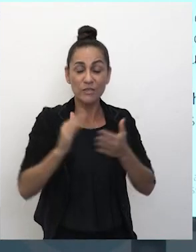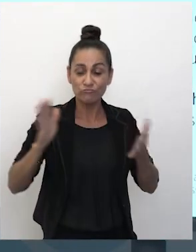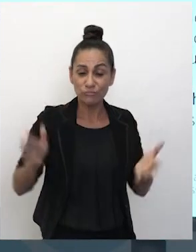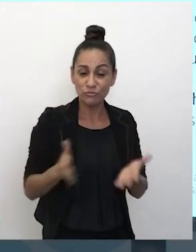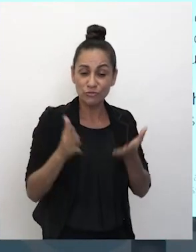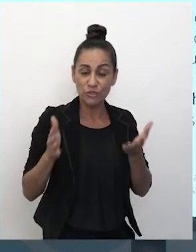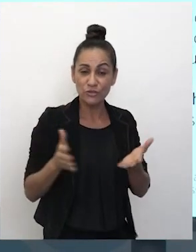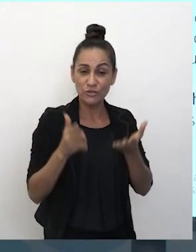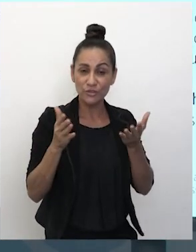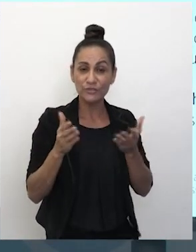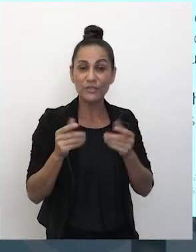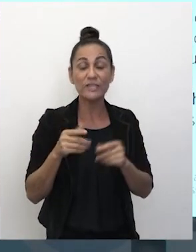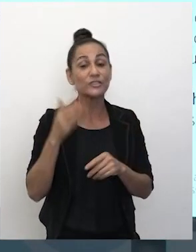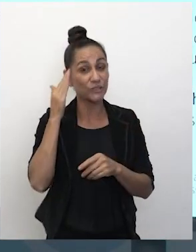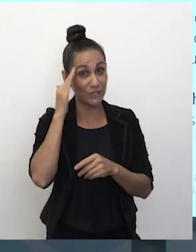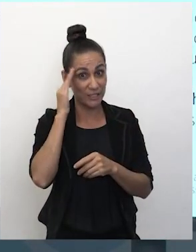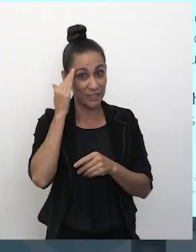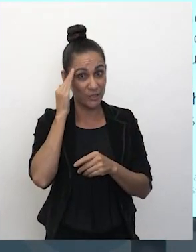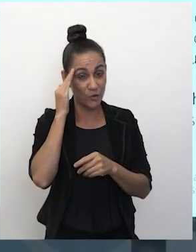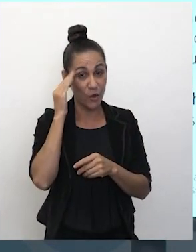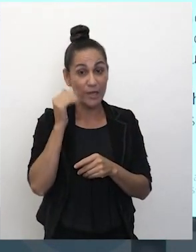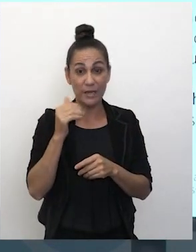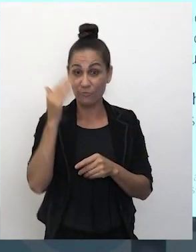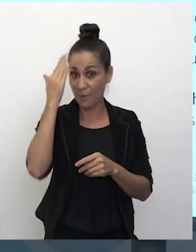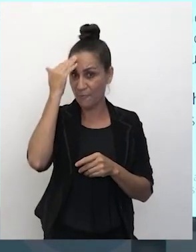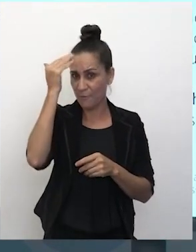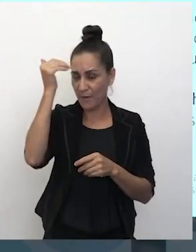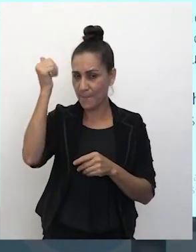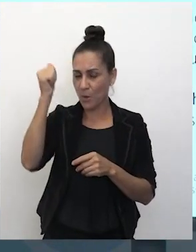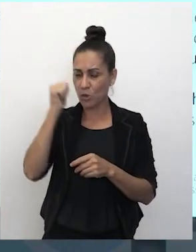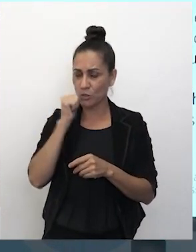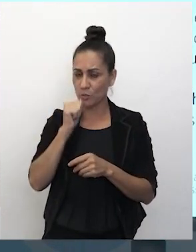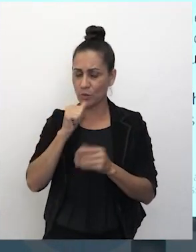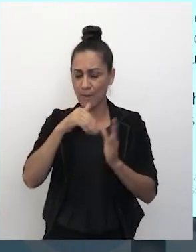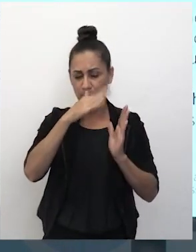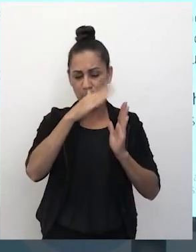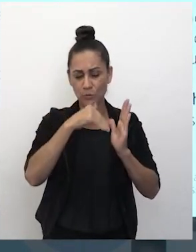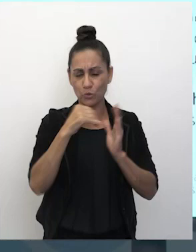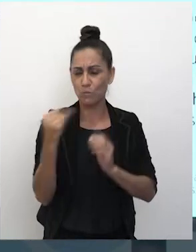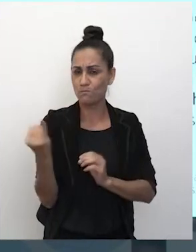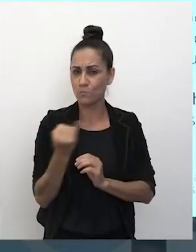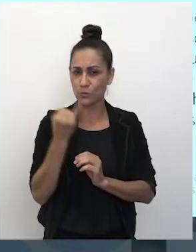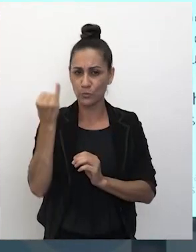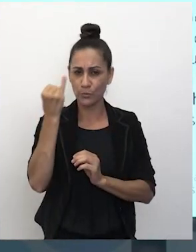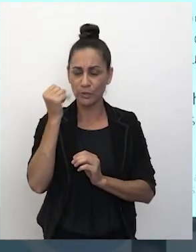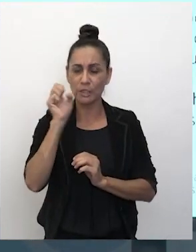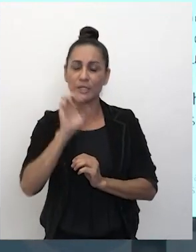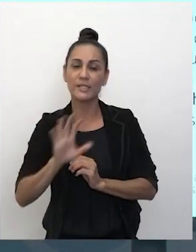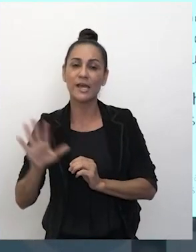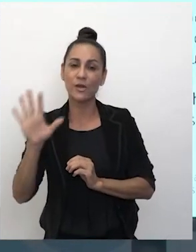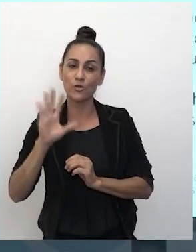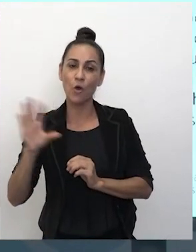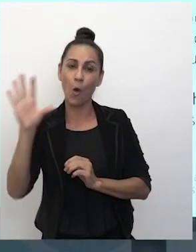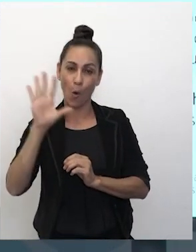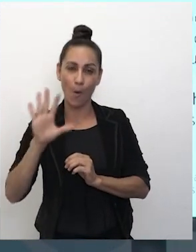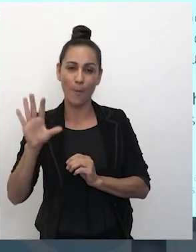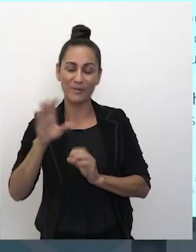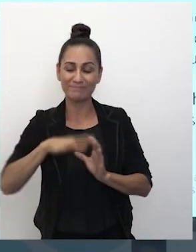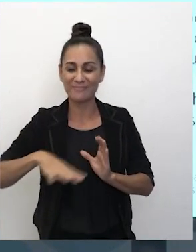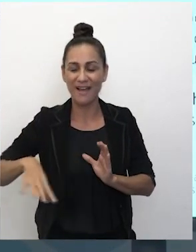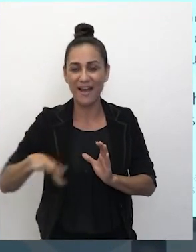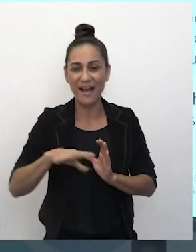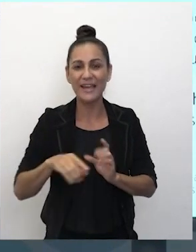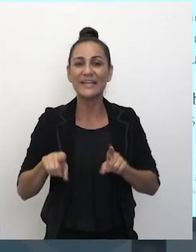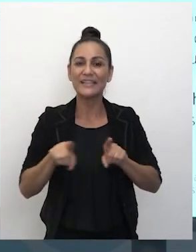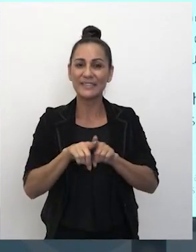que ela teve, a gente já entende que ela foi uma grande pintora, teve o reconhecimento da sociedade europeia, né, italiana e também inglesa